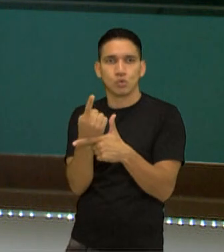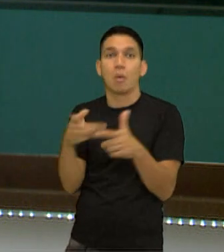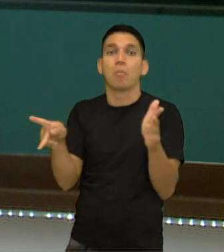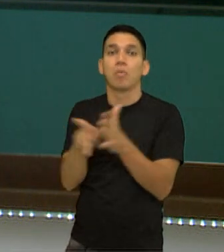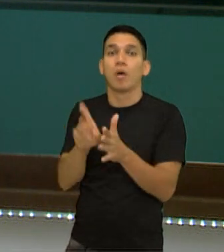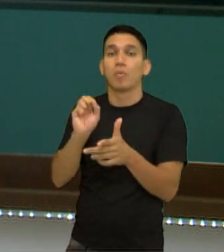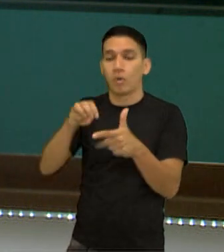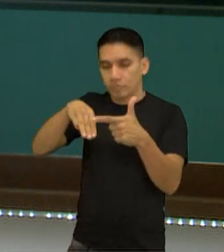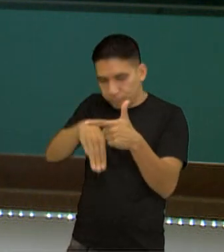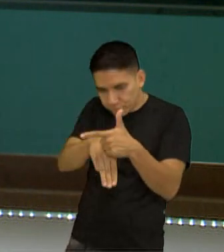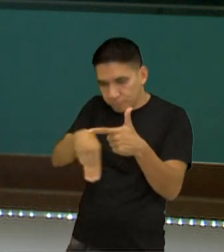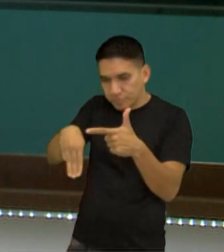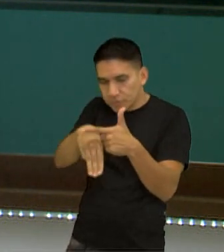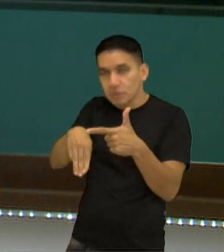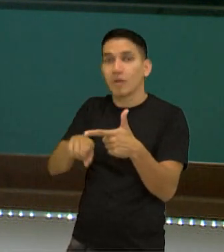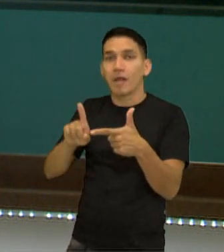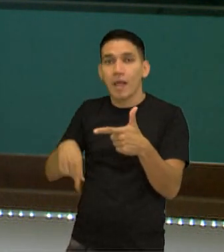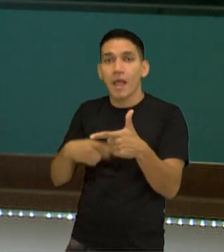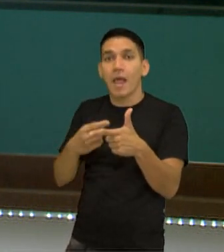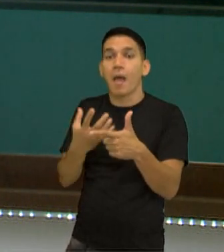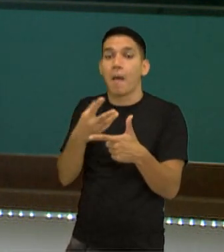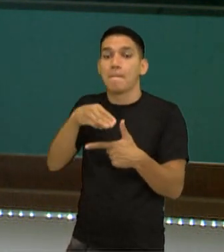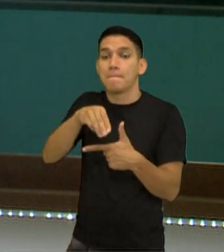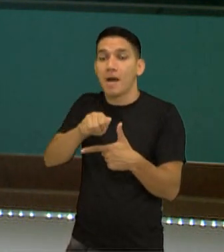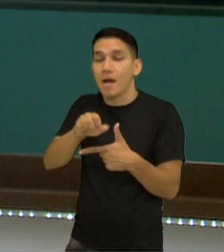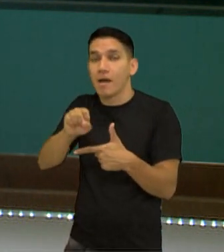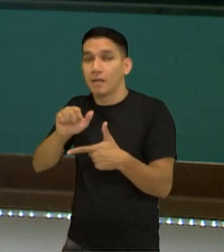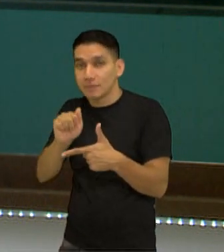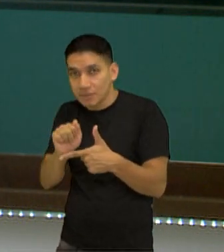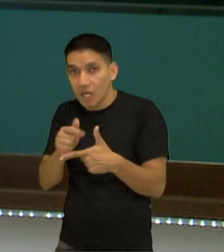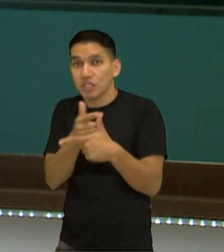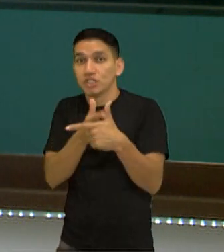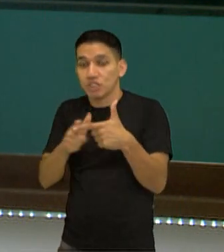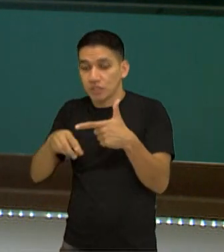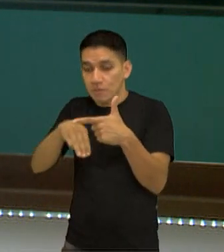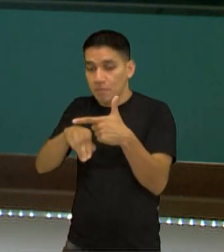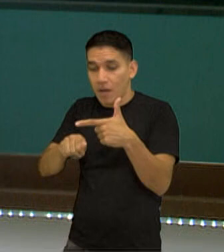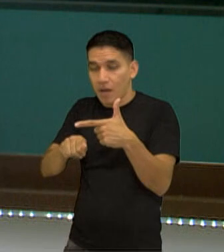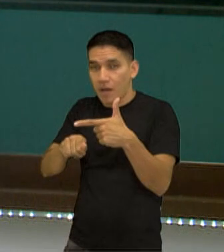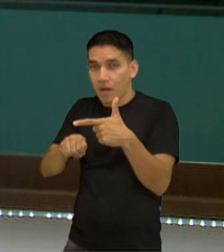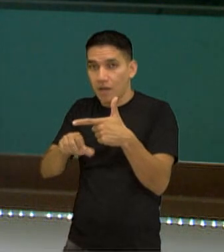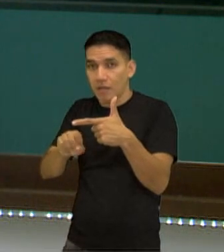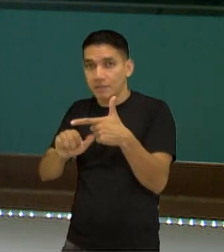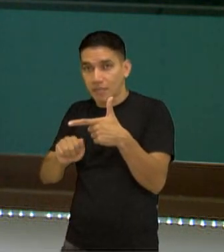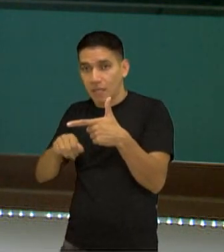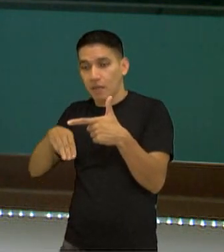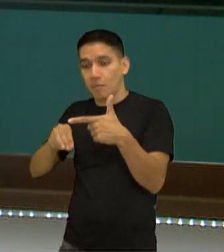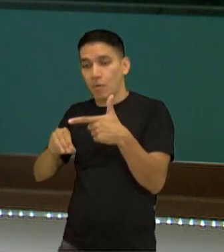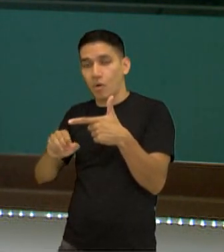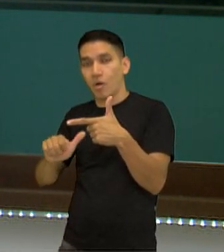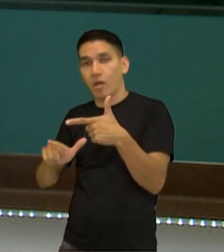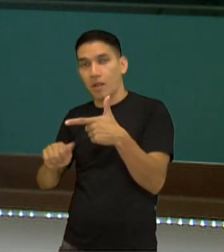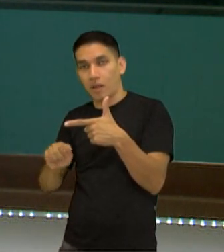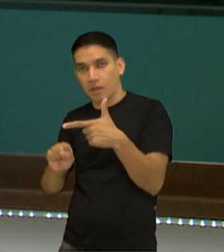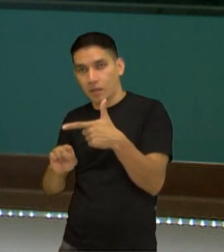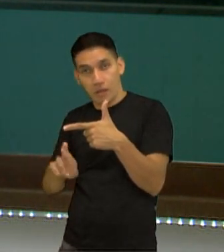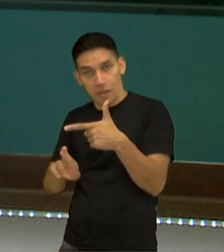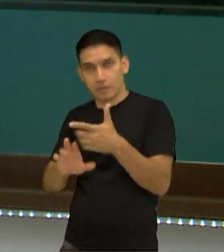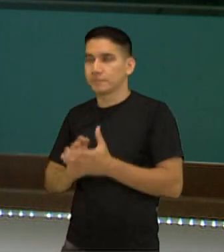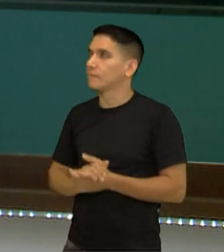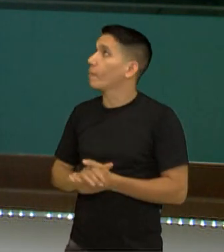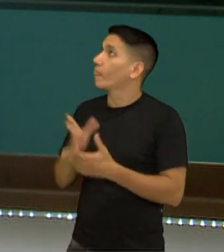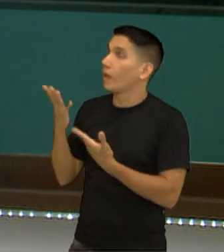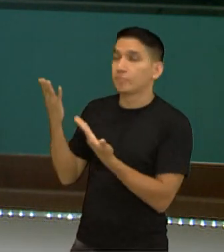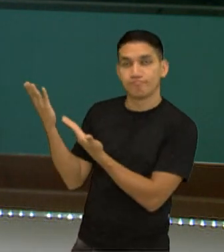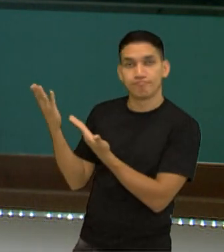massa do meu soluto dividido pela massa molar. E aí, eu então posso ter a concentração molar